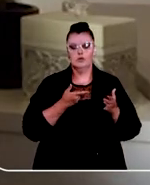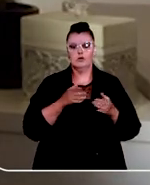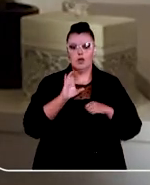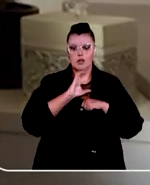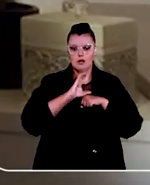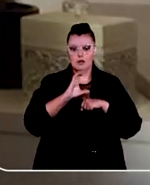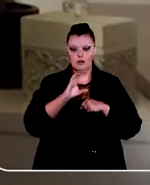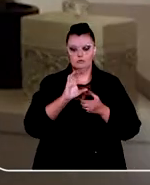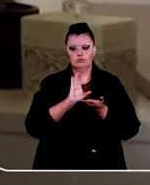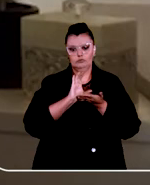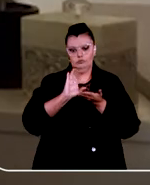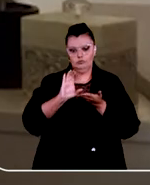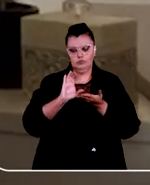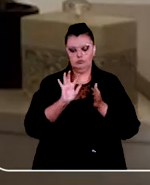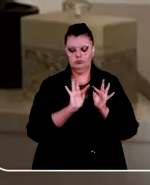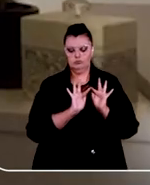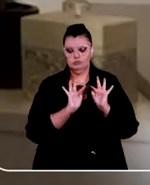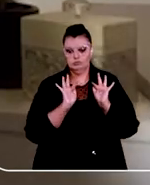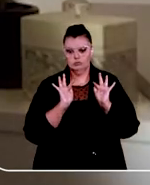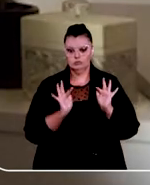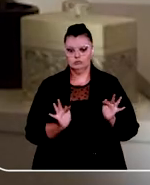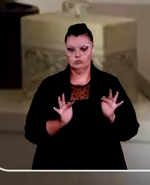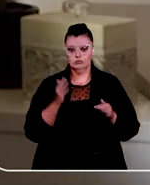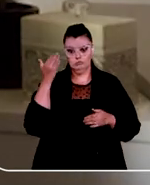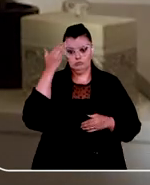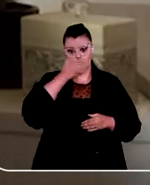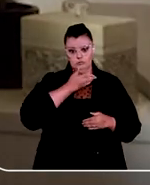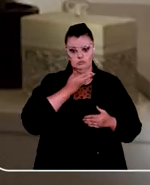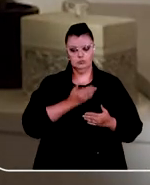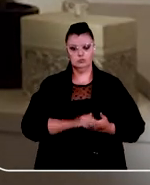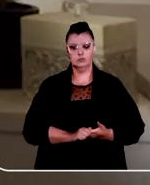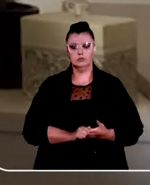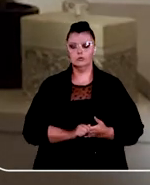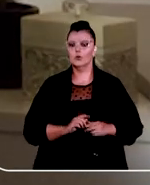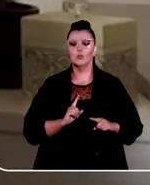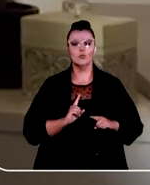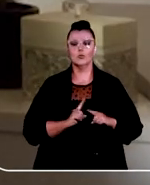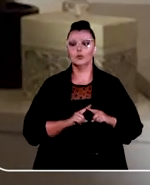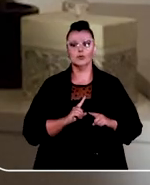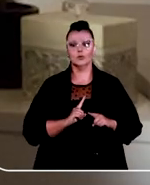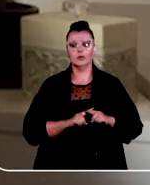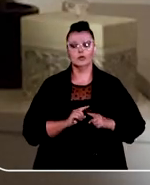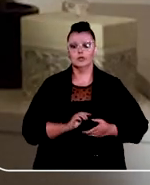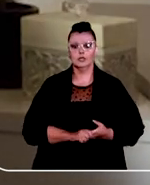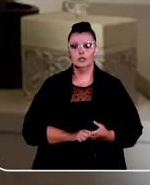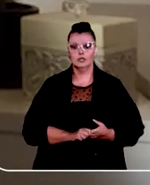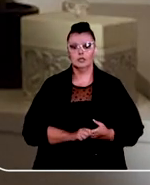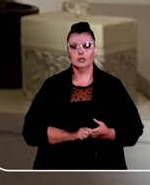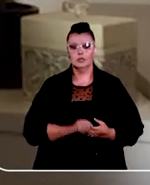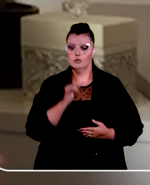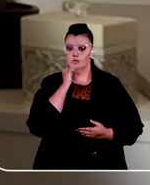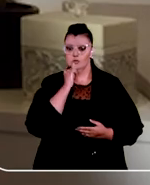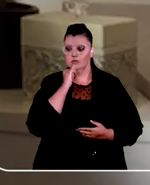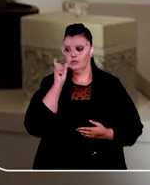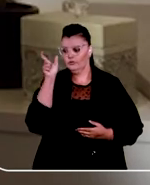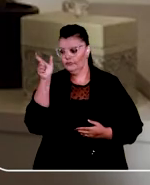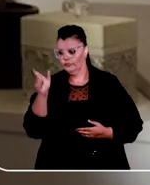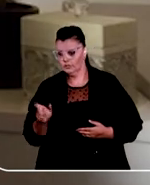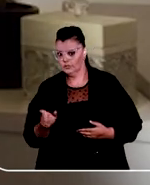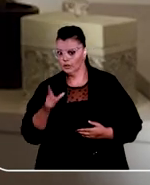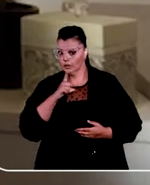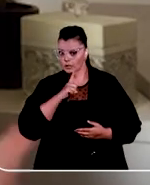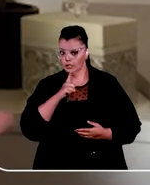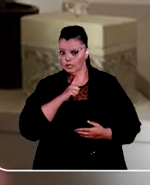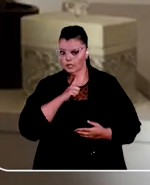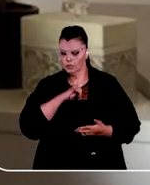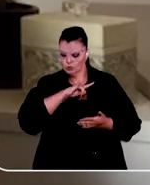mandado de pagamento o que que isso significa bom para começo de conversa uma ação monitória é uma ação que permite a cobrança de um determinado crédito